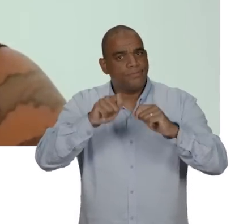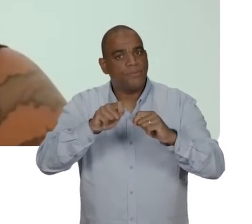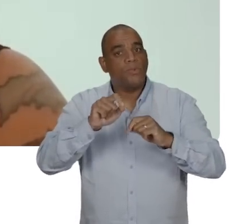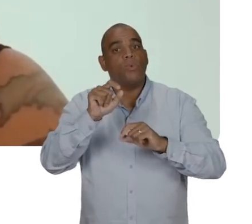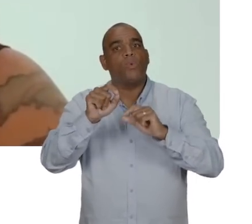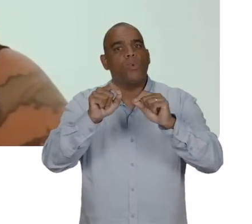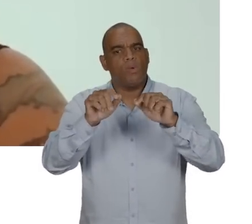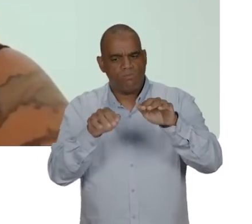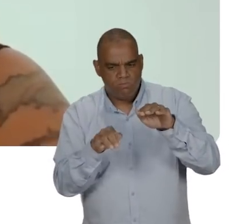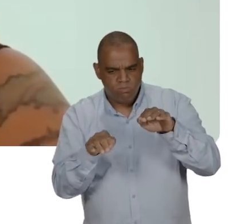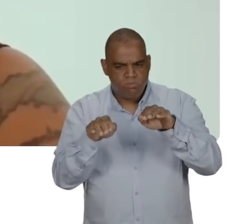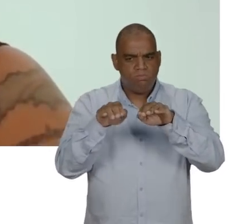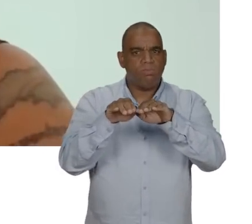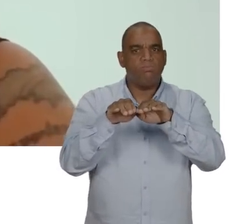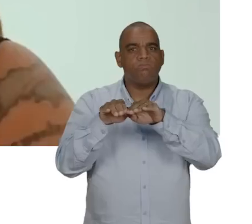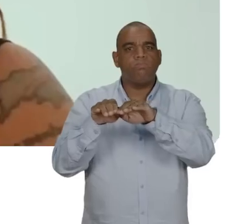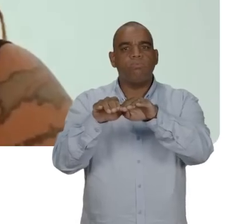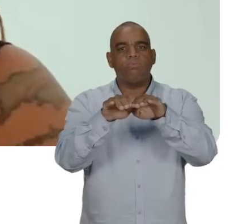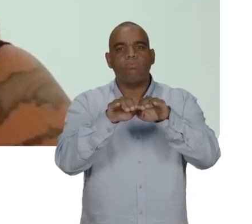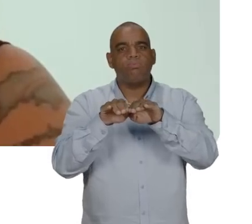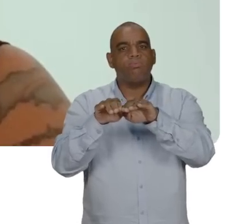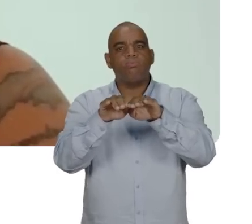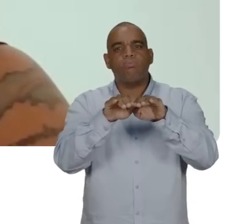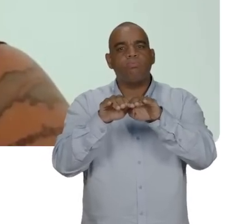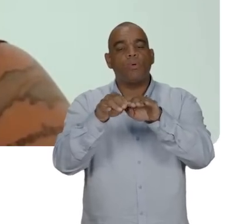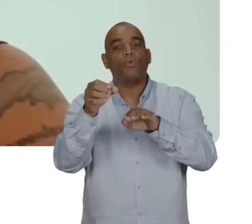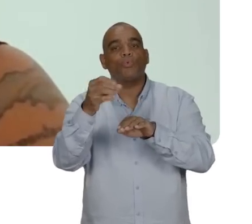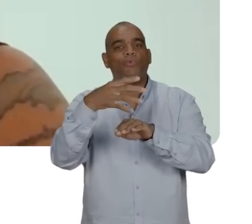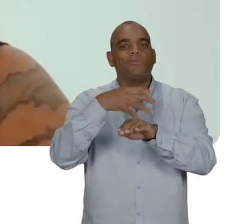alcançar um momento onde a gente tenha paridade nos